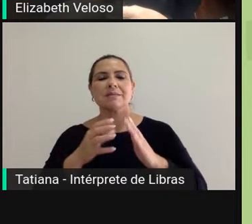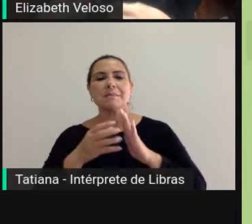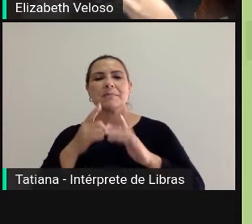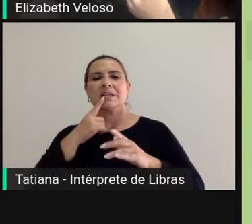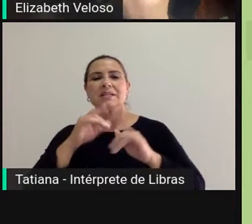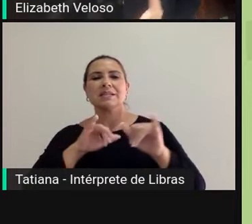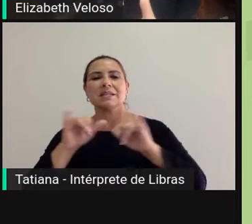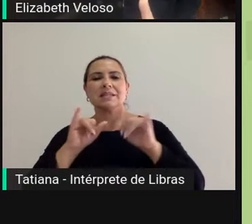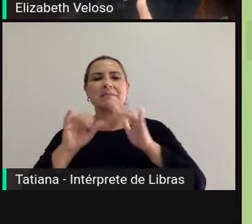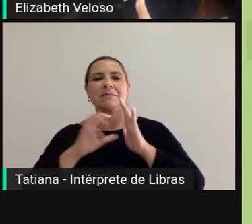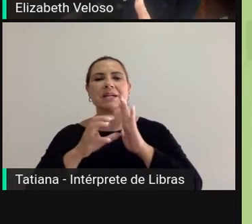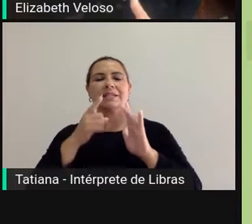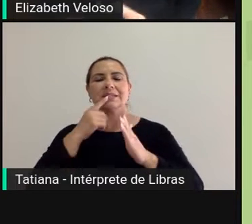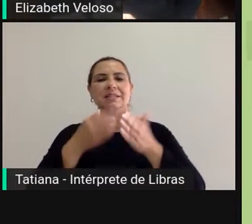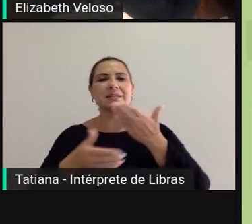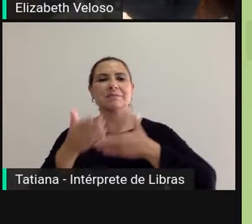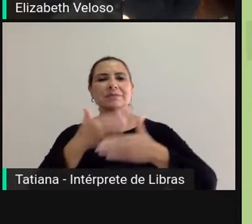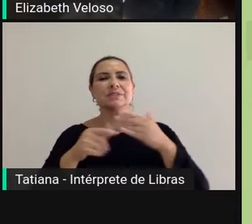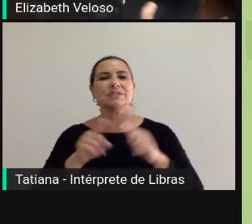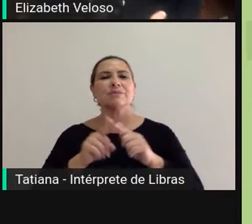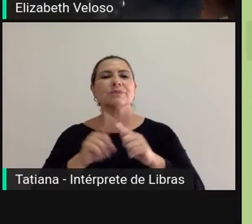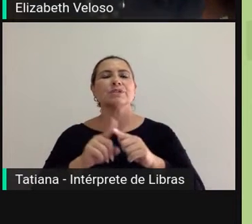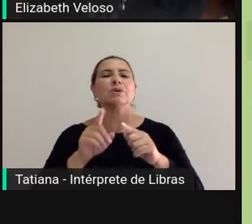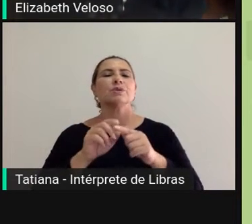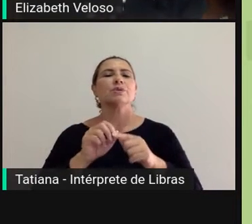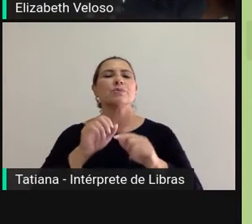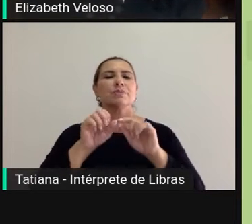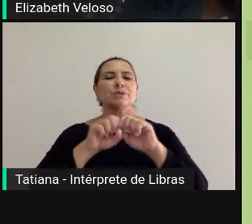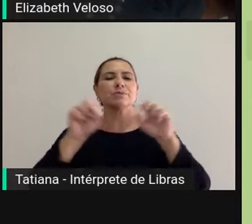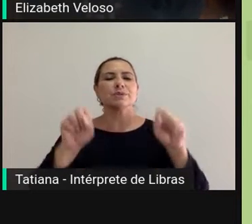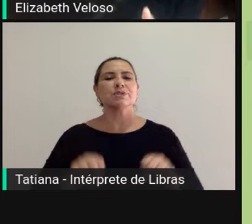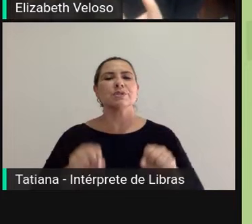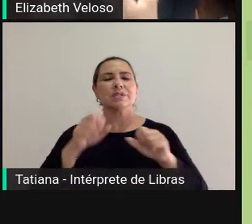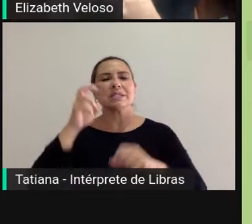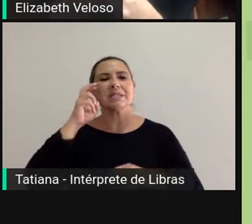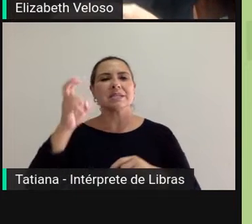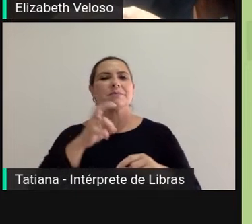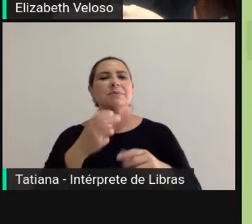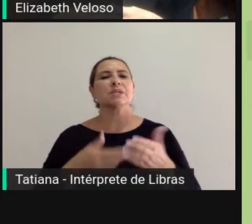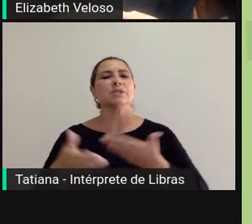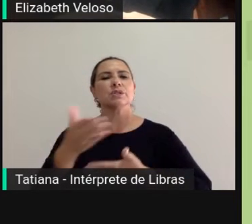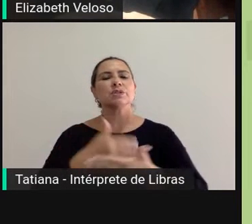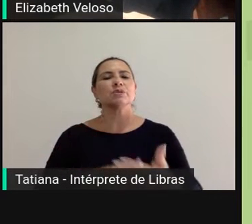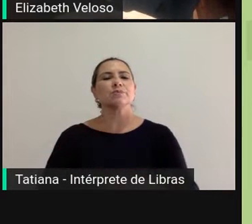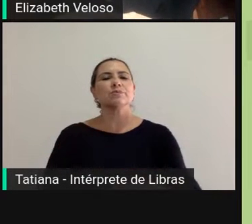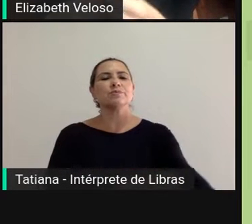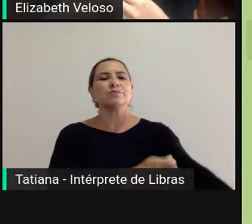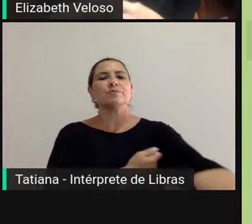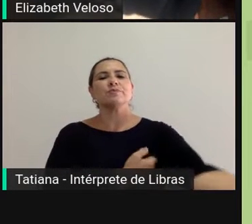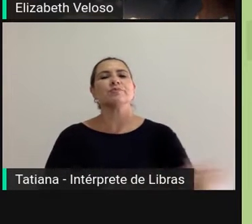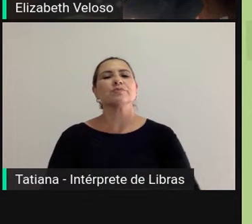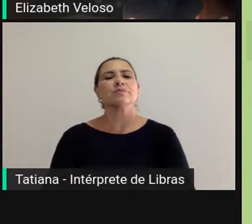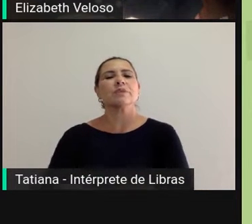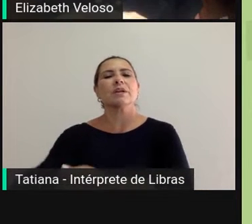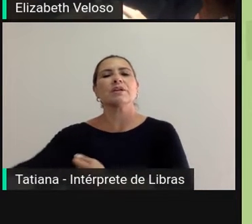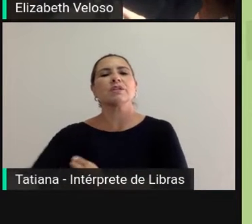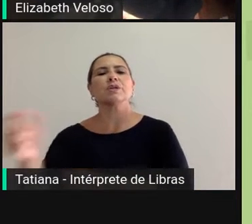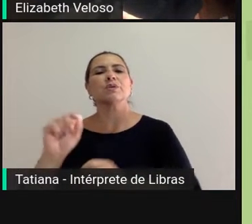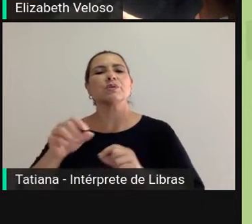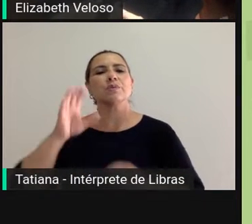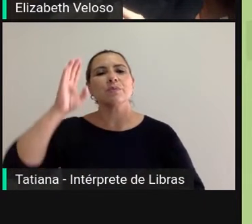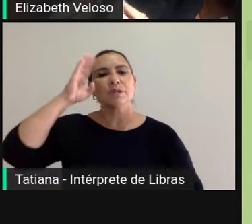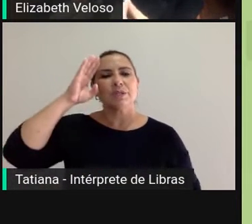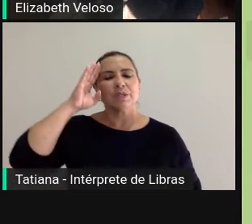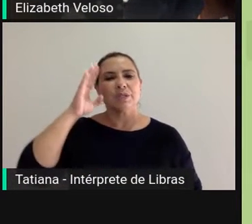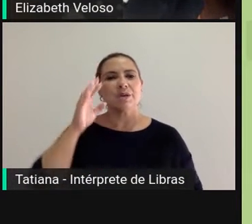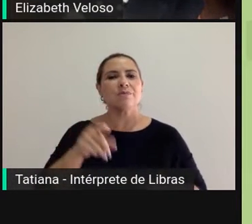dados sejam alimentados, né, por um sistema de inteligência artificial que está devolvendo para a gente o que a academia tem colocado